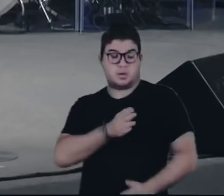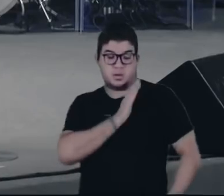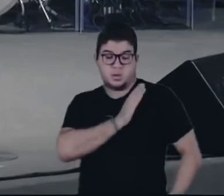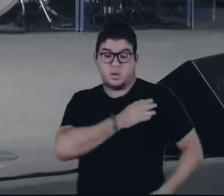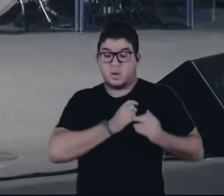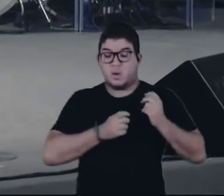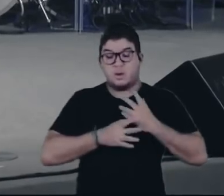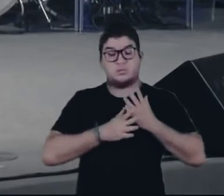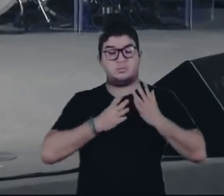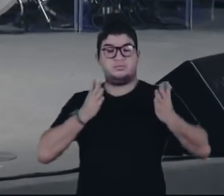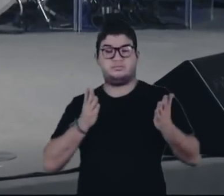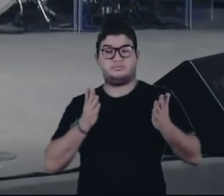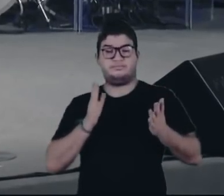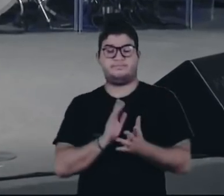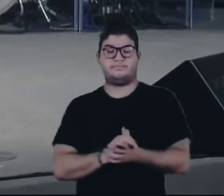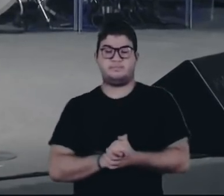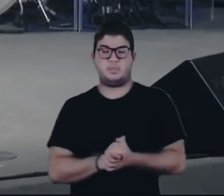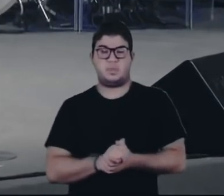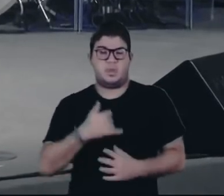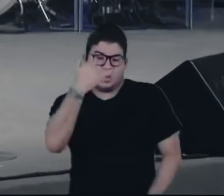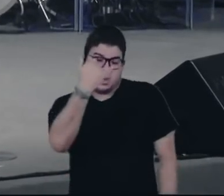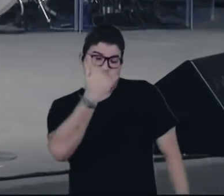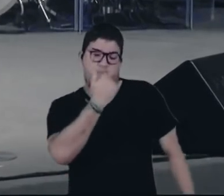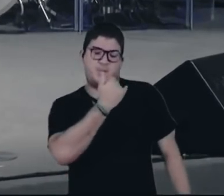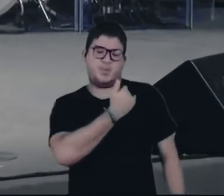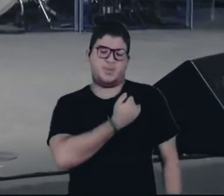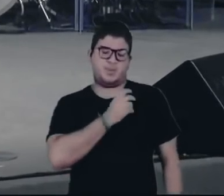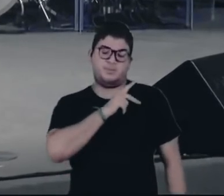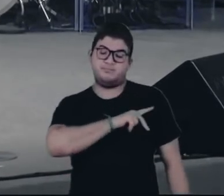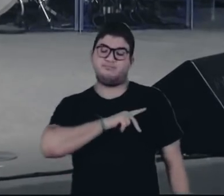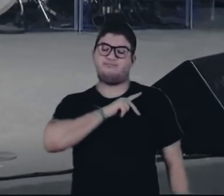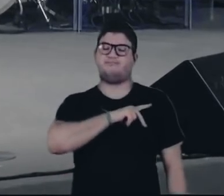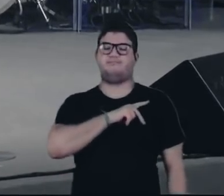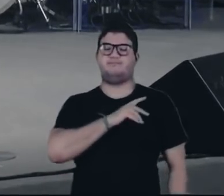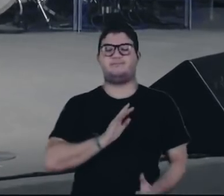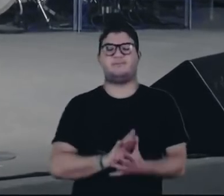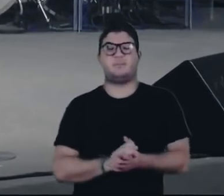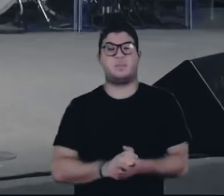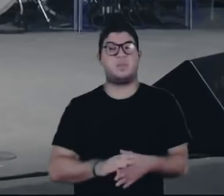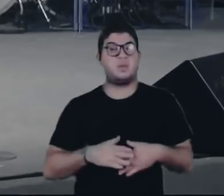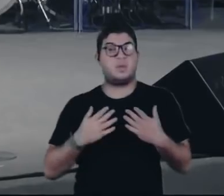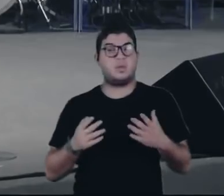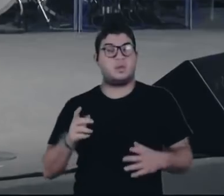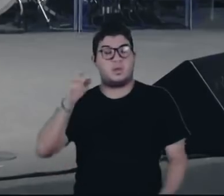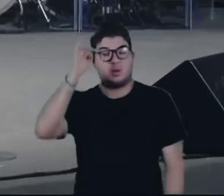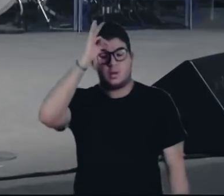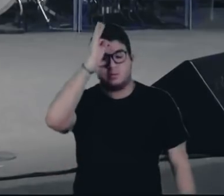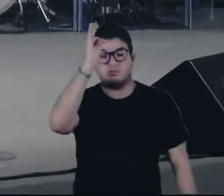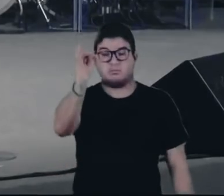abriu para ouvir o quê? A mensagem do Evangelho. Mas qual era o talento de Lídia?